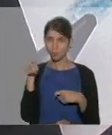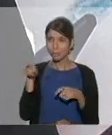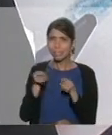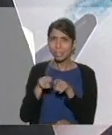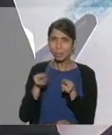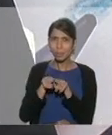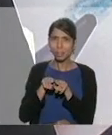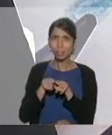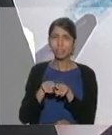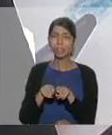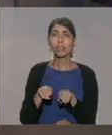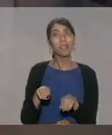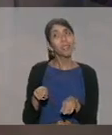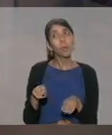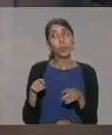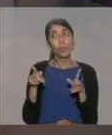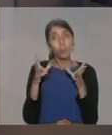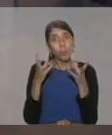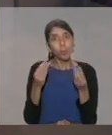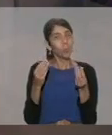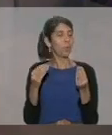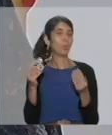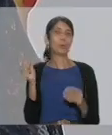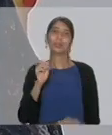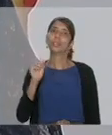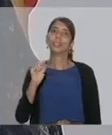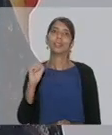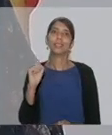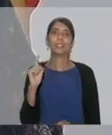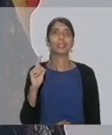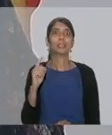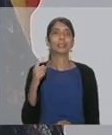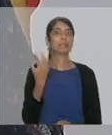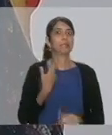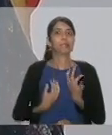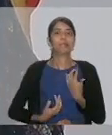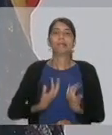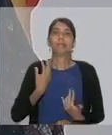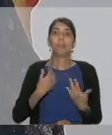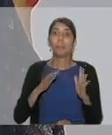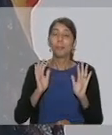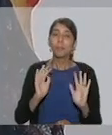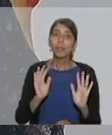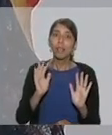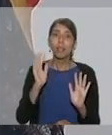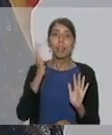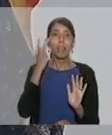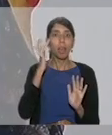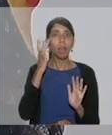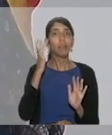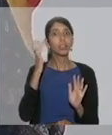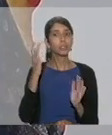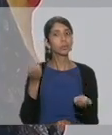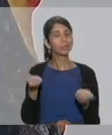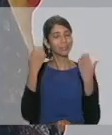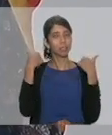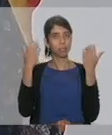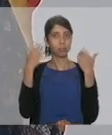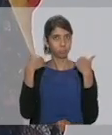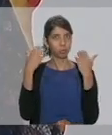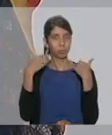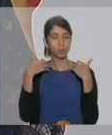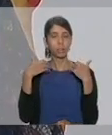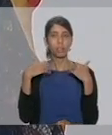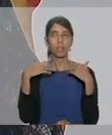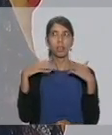é assim também? Sim, Babi. Não sou tão assim, né, de ferver tanto assim, mas eu acho que isso é um pouco mais interno em